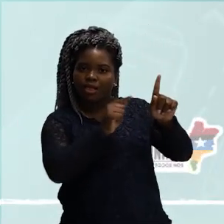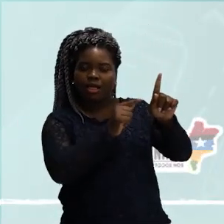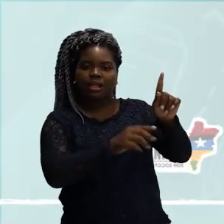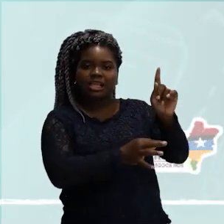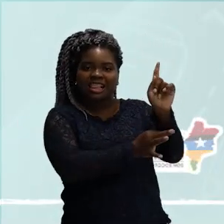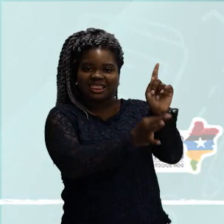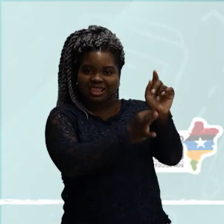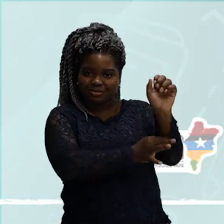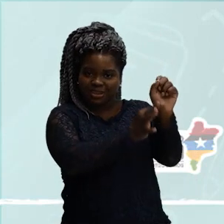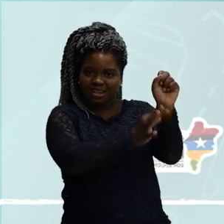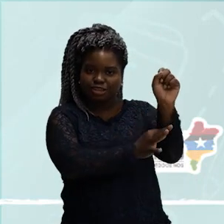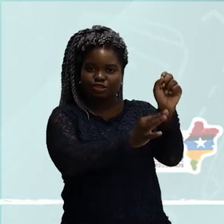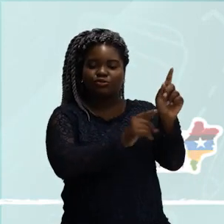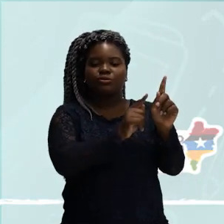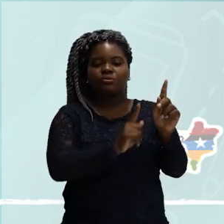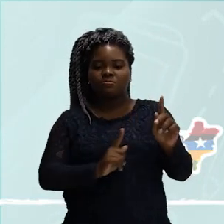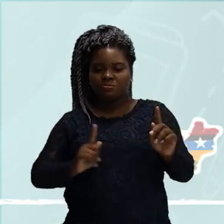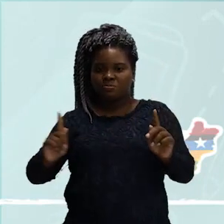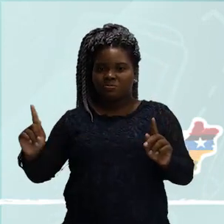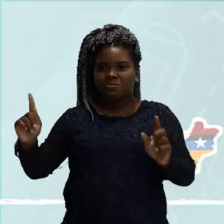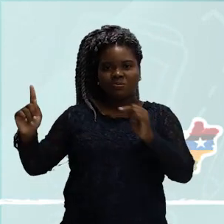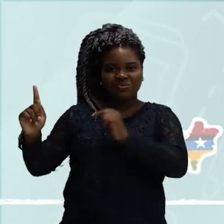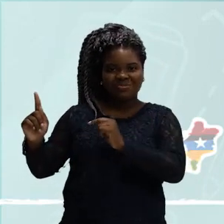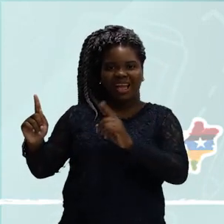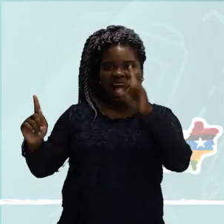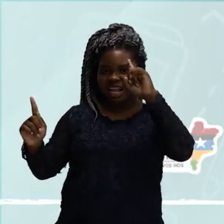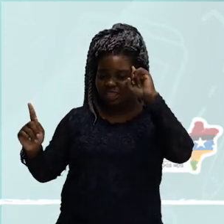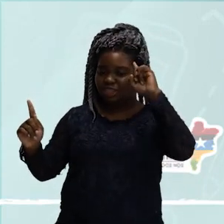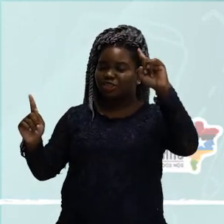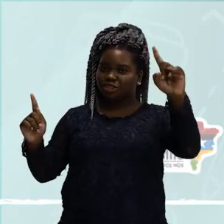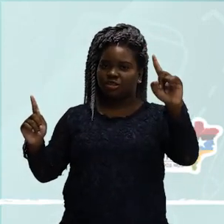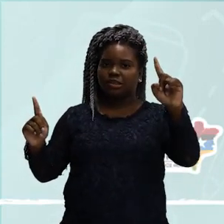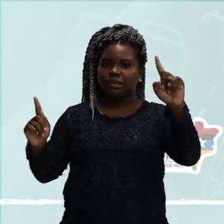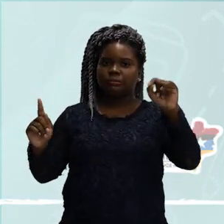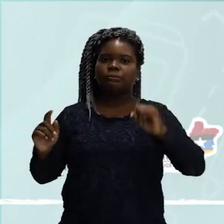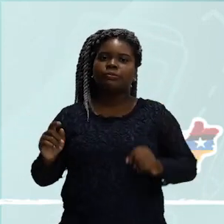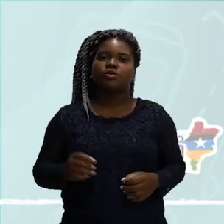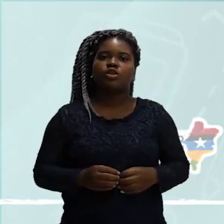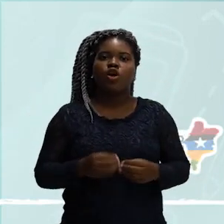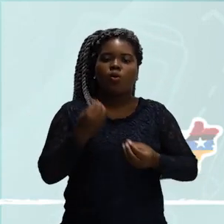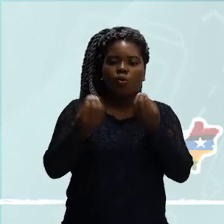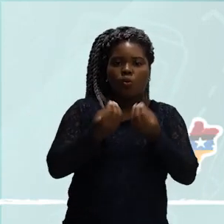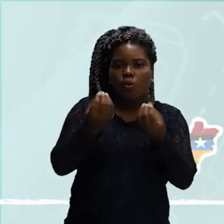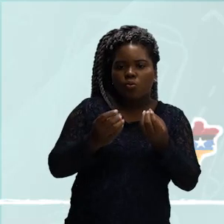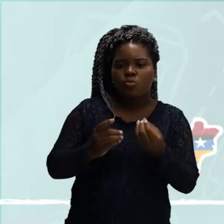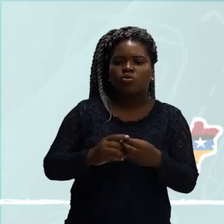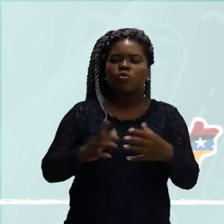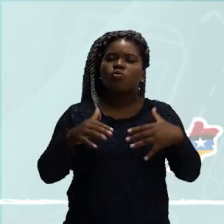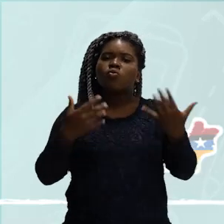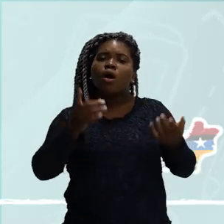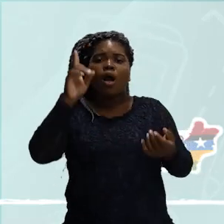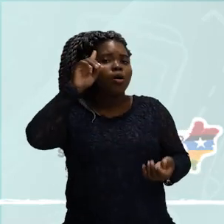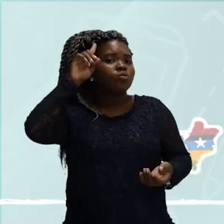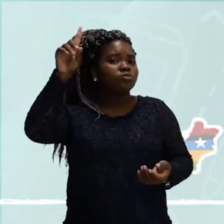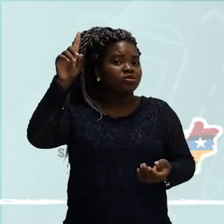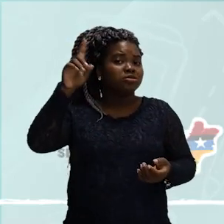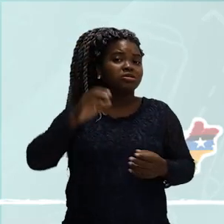O gerente de vendas de uma empresa fez um levantamento das vendas realizadas nos últimos meses para apresentar uma